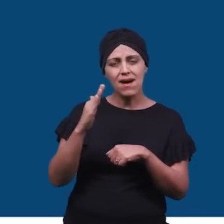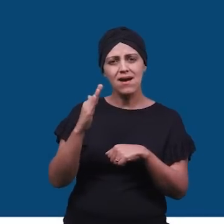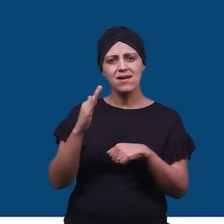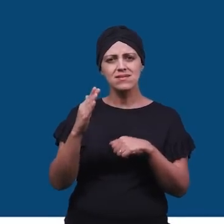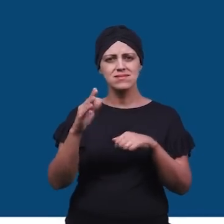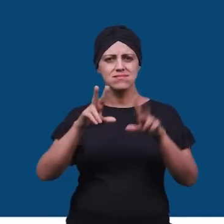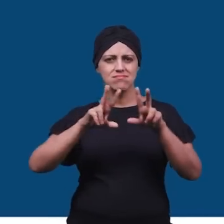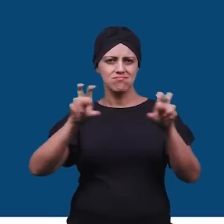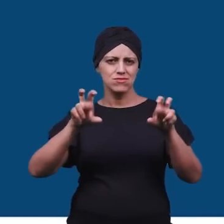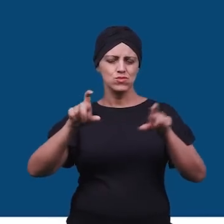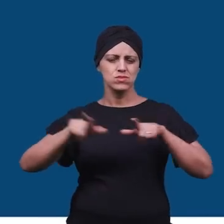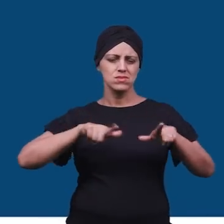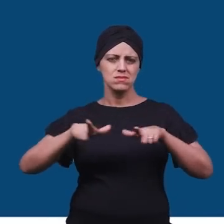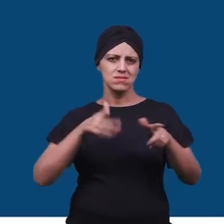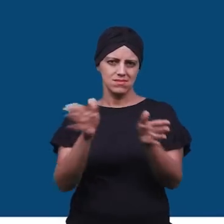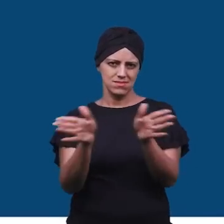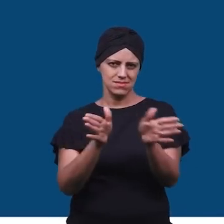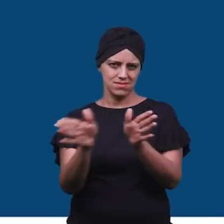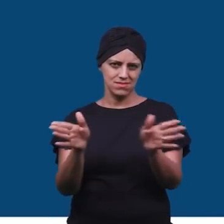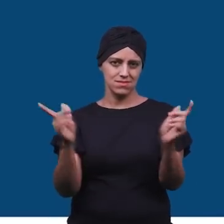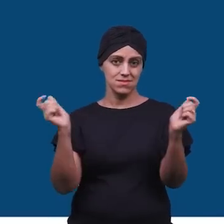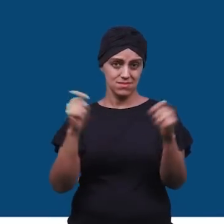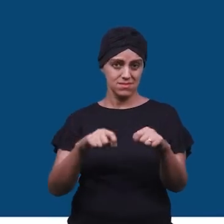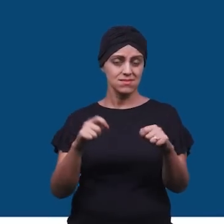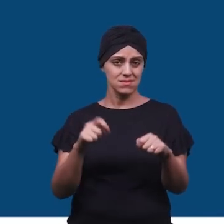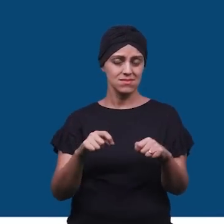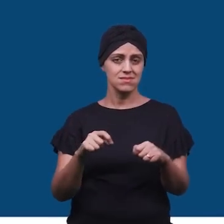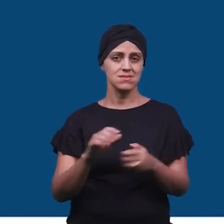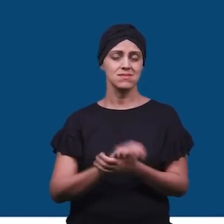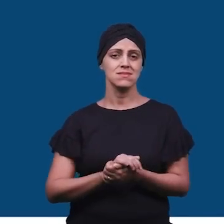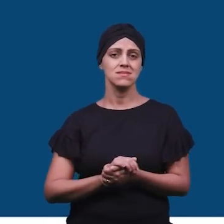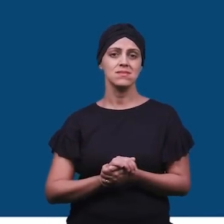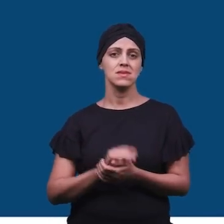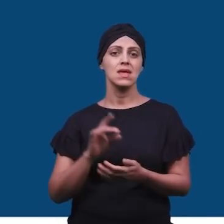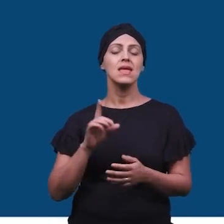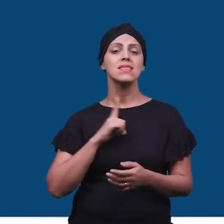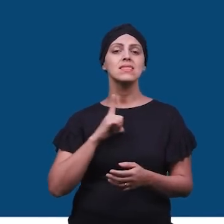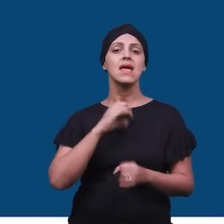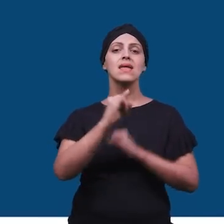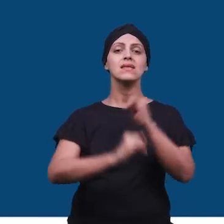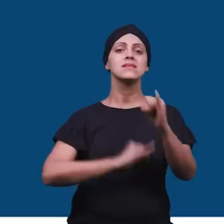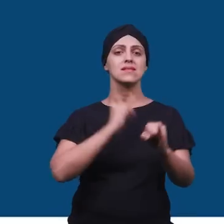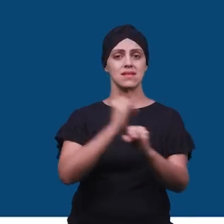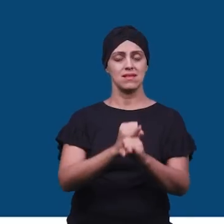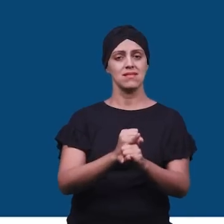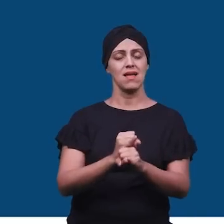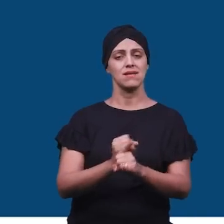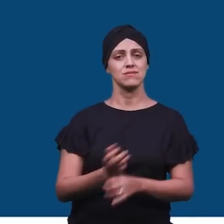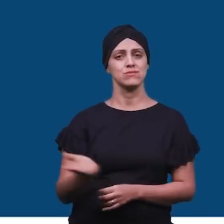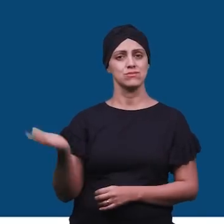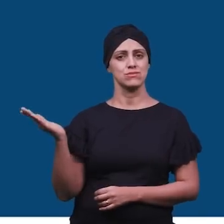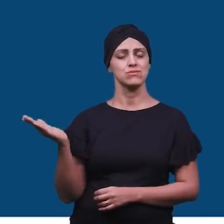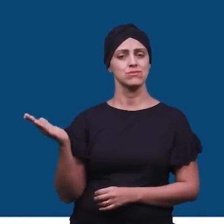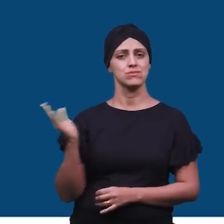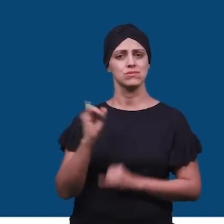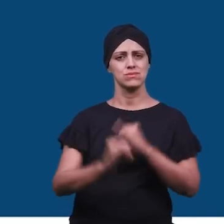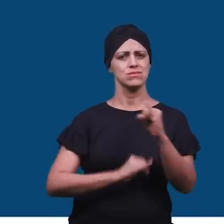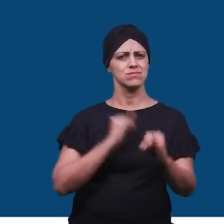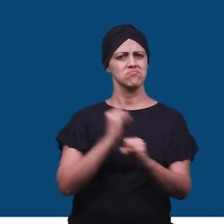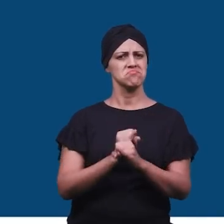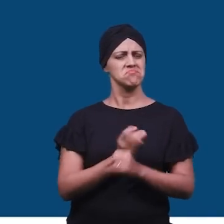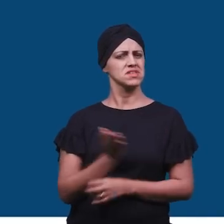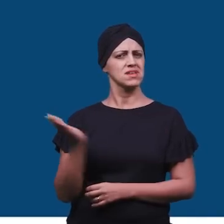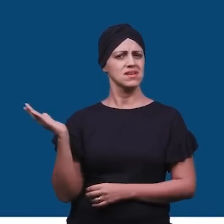de acessibilidade da Igreja Cristã Maranata, poderão acessar os canais. Nós temos um site, que é esse aqui.